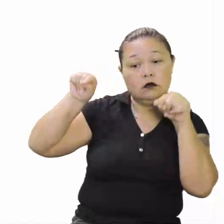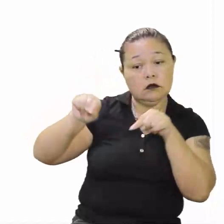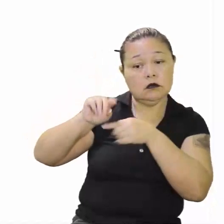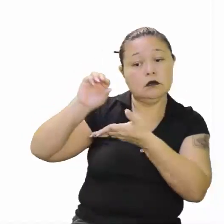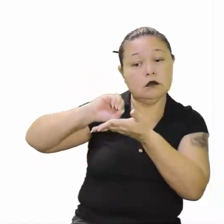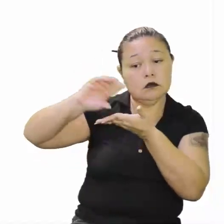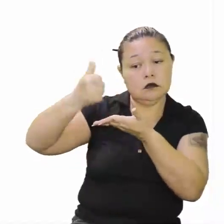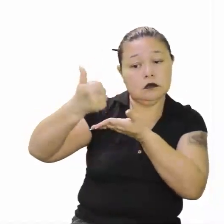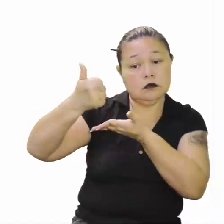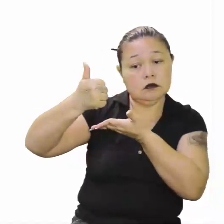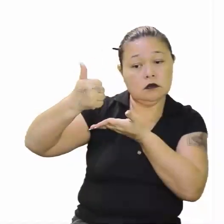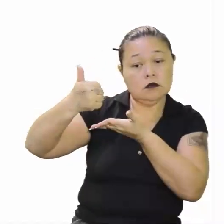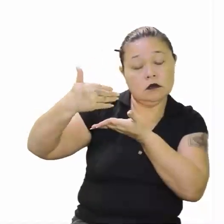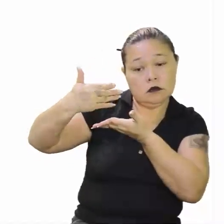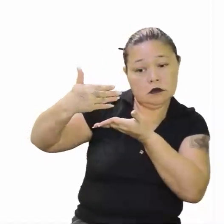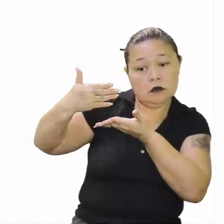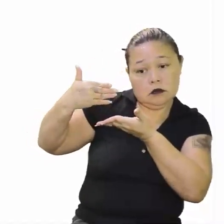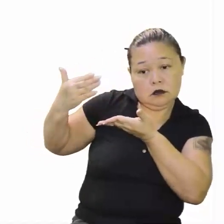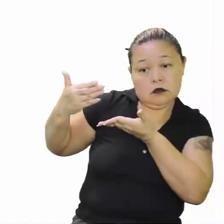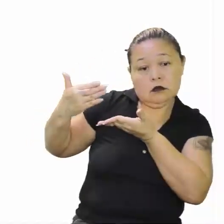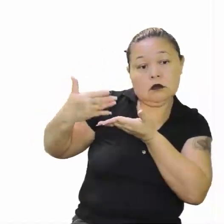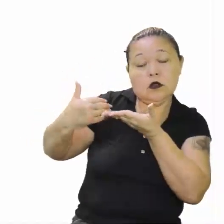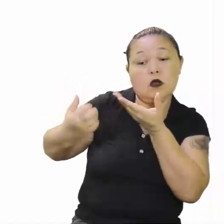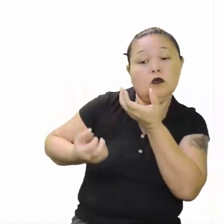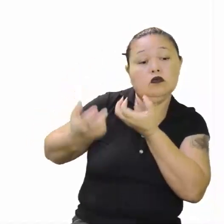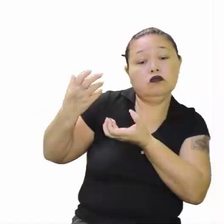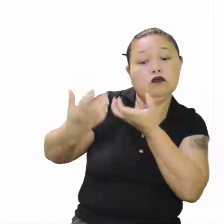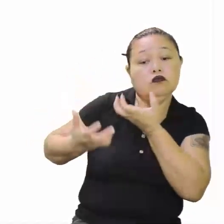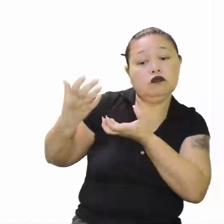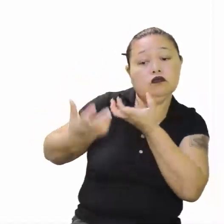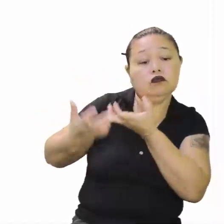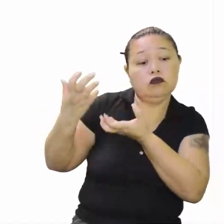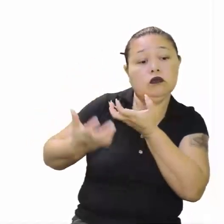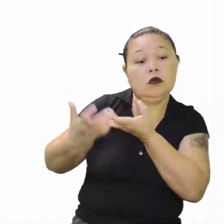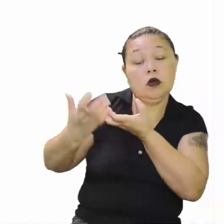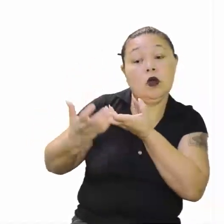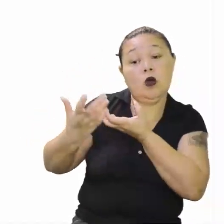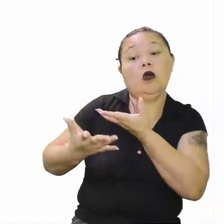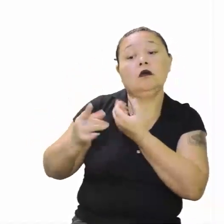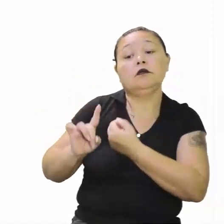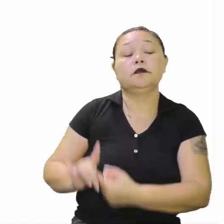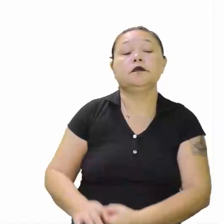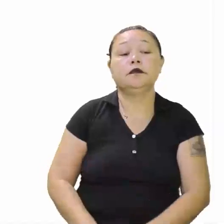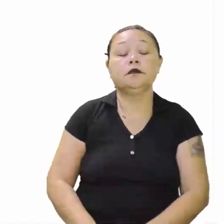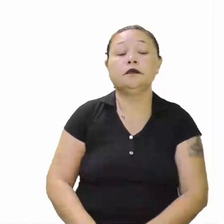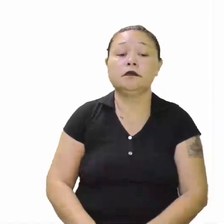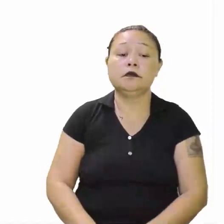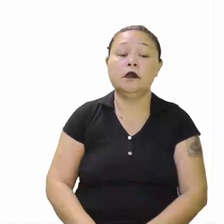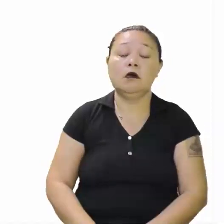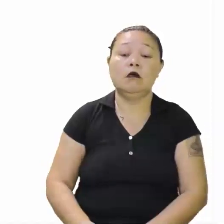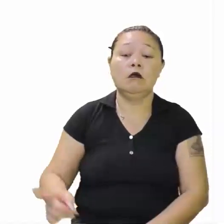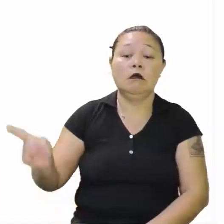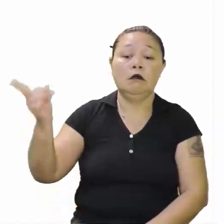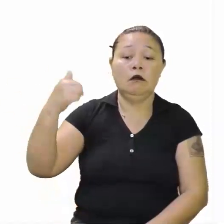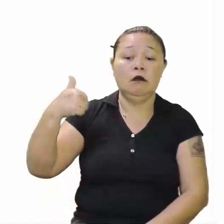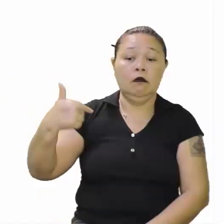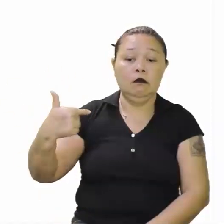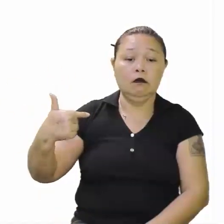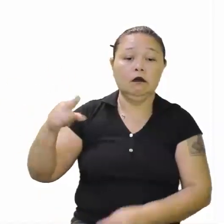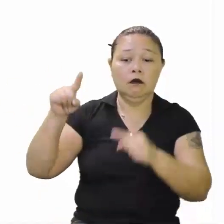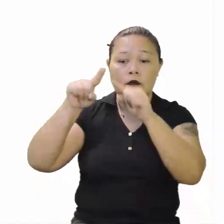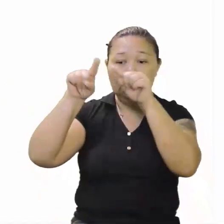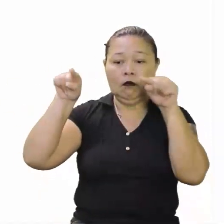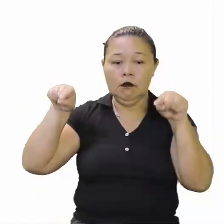nós temos o incêndio, risco de fogo, tá legal? No